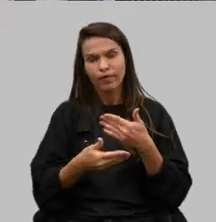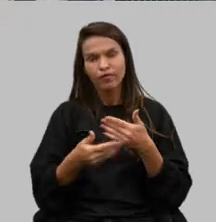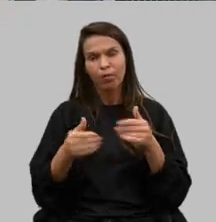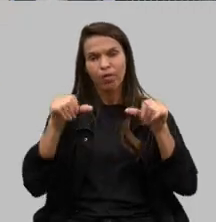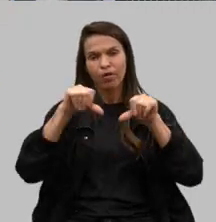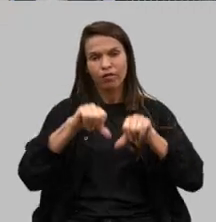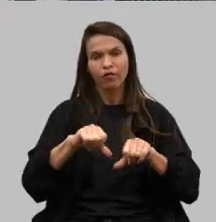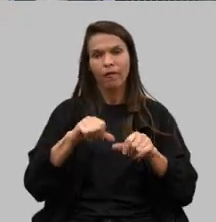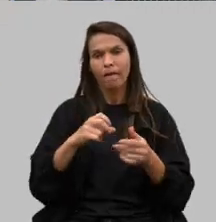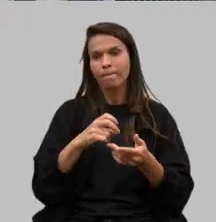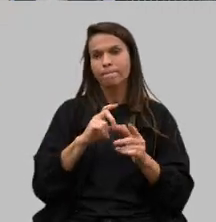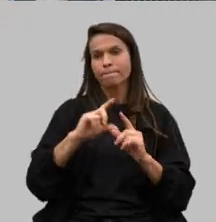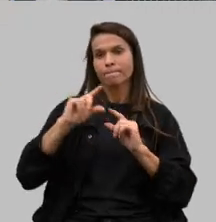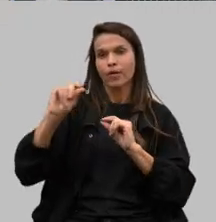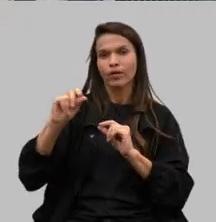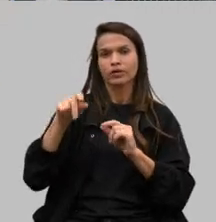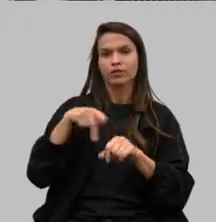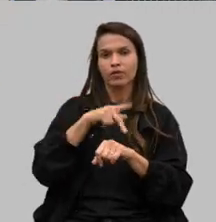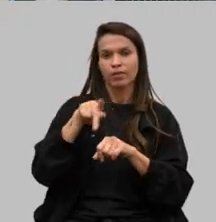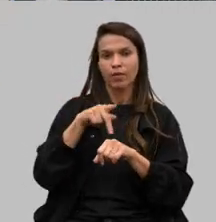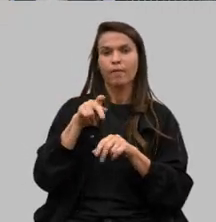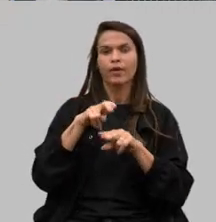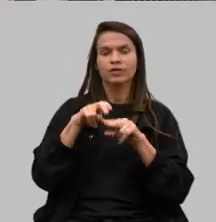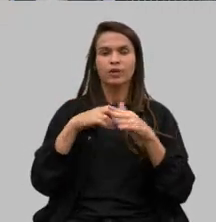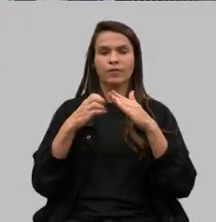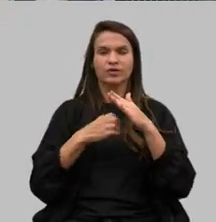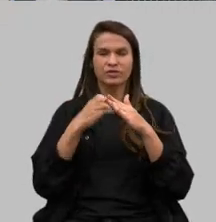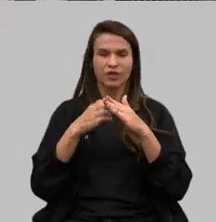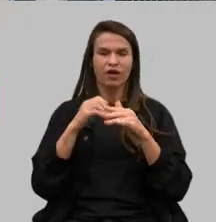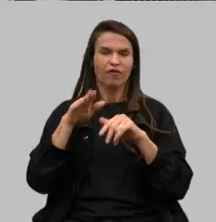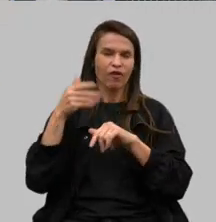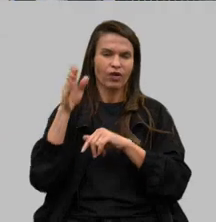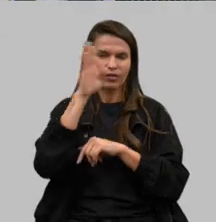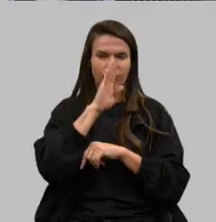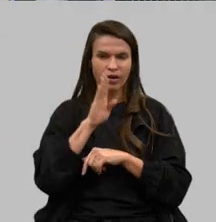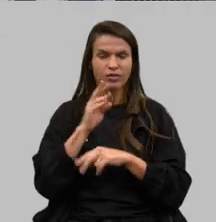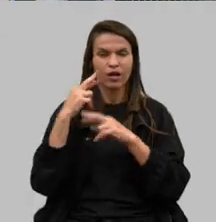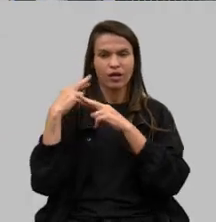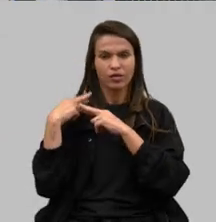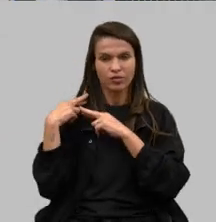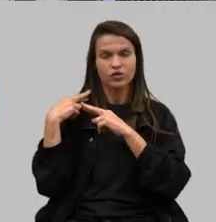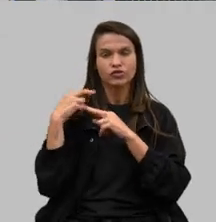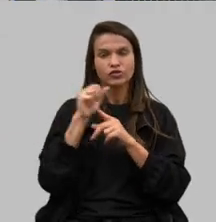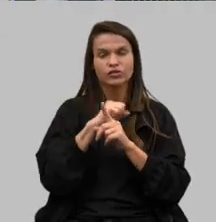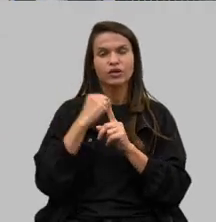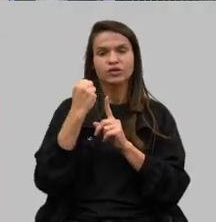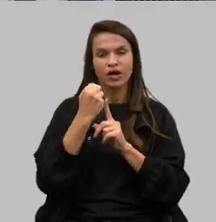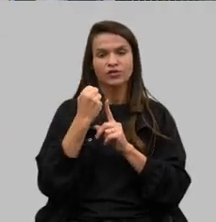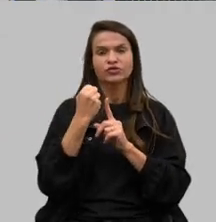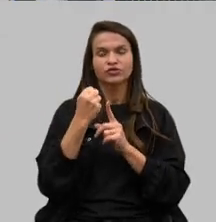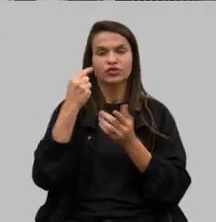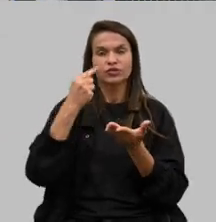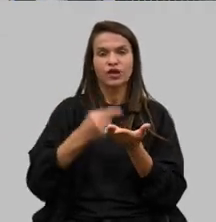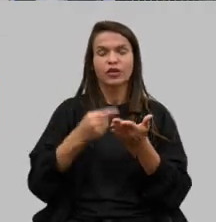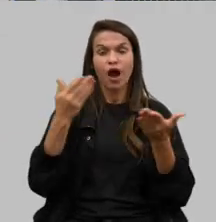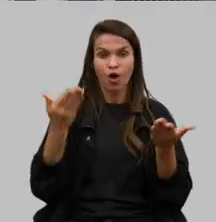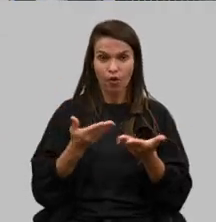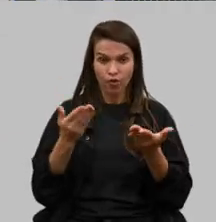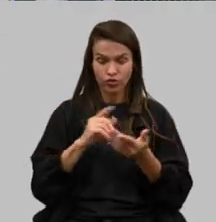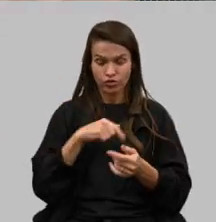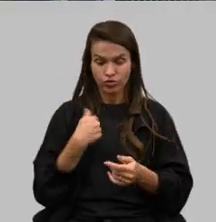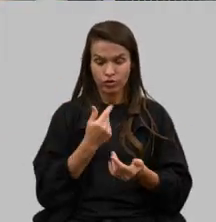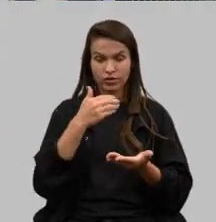embora do país porque era uma empresa australiana e ficou a sociedade a responsabilidade de tratar hoje nós da